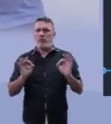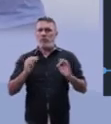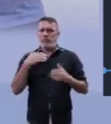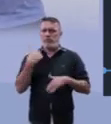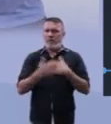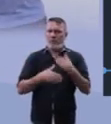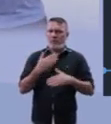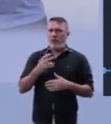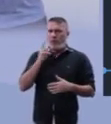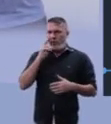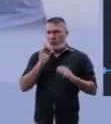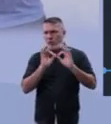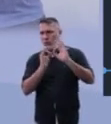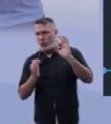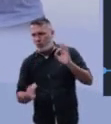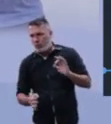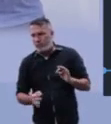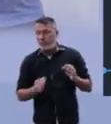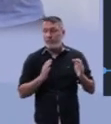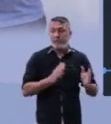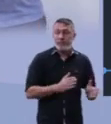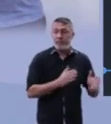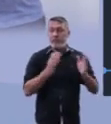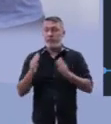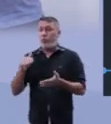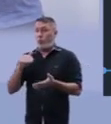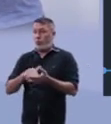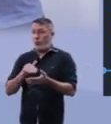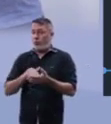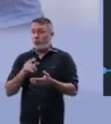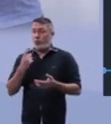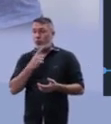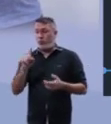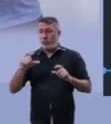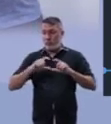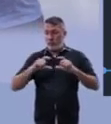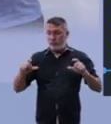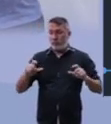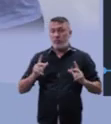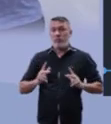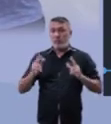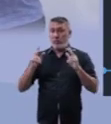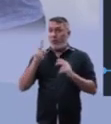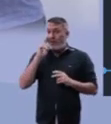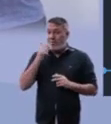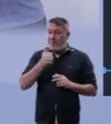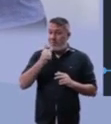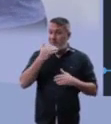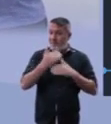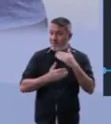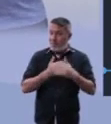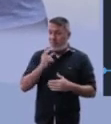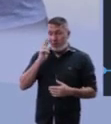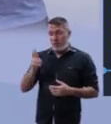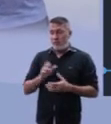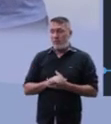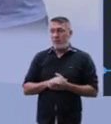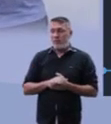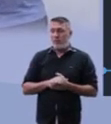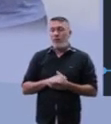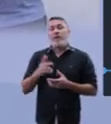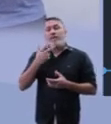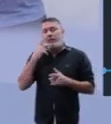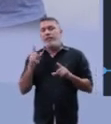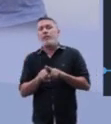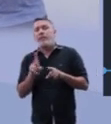como que esse texto é trabalhado. E por último, ele finaliza esse parágrafo de desenvolvimento, ele está no primeiro desenvolvimento.